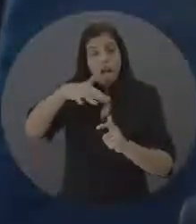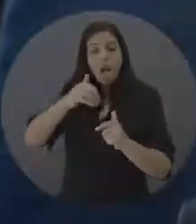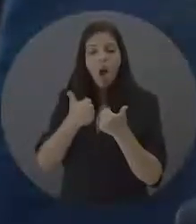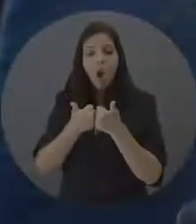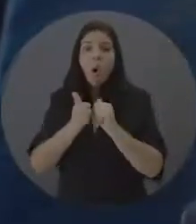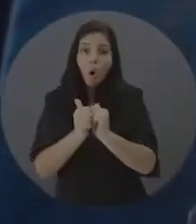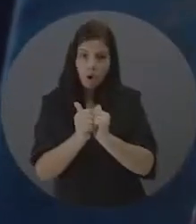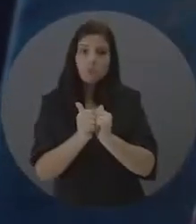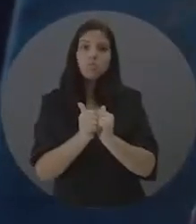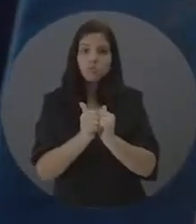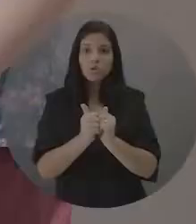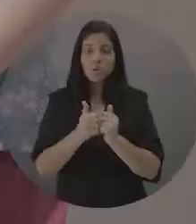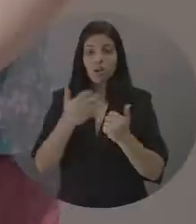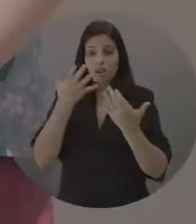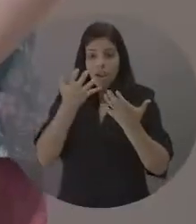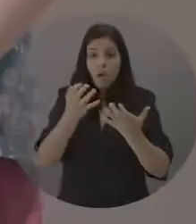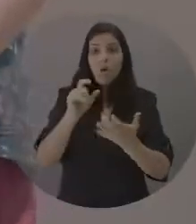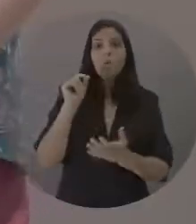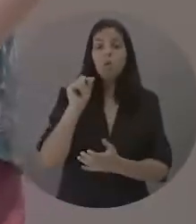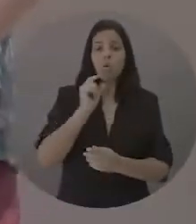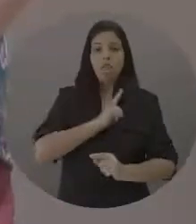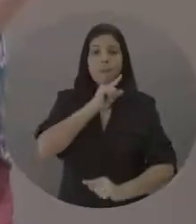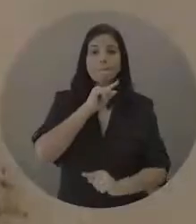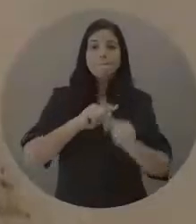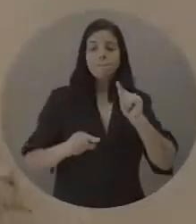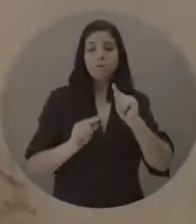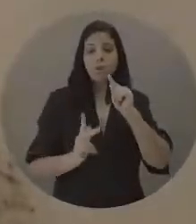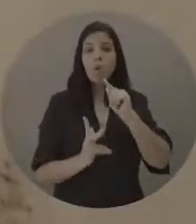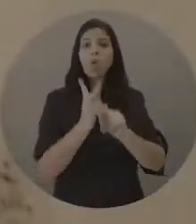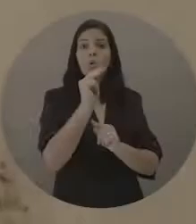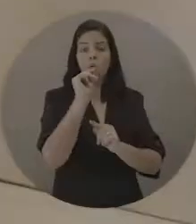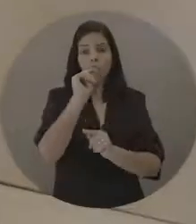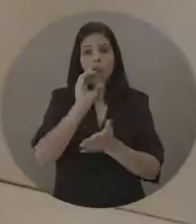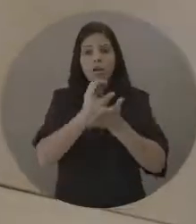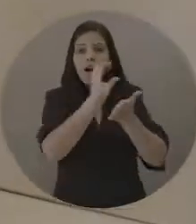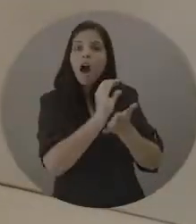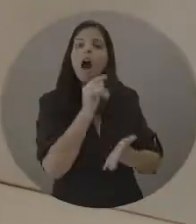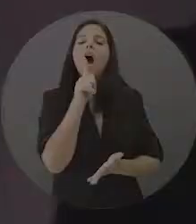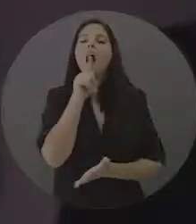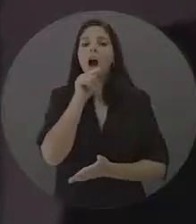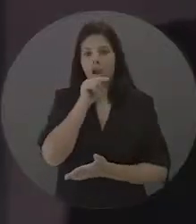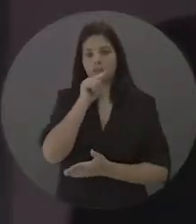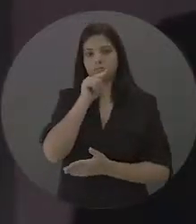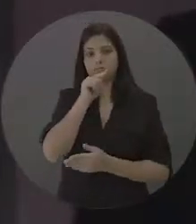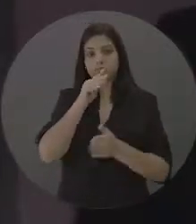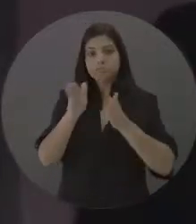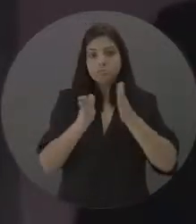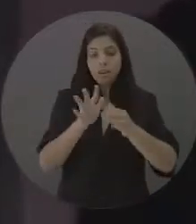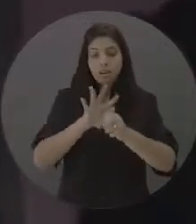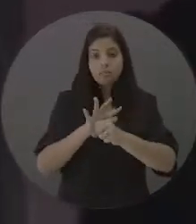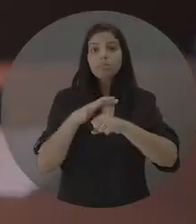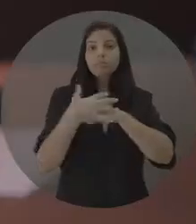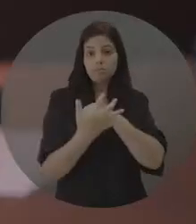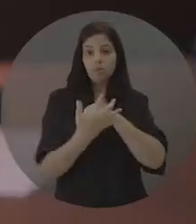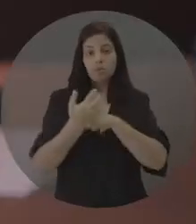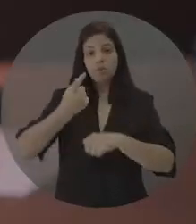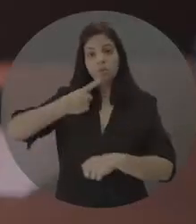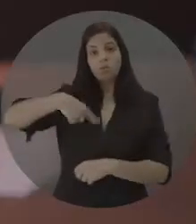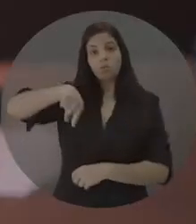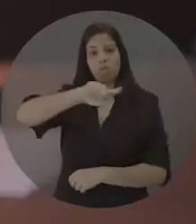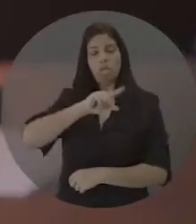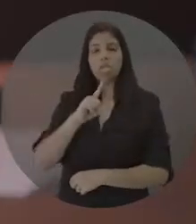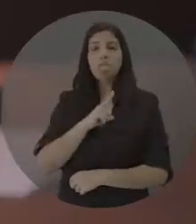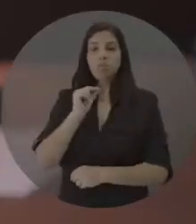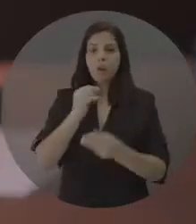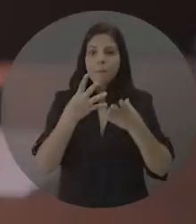da passagem de ônibus. Querem derrubar a proibição do corte no fornecimento de água durante a pandemia. E querem